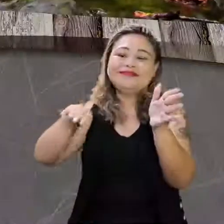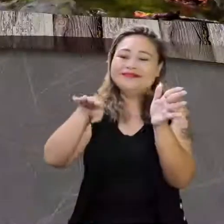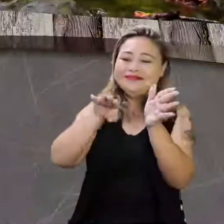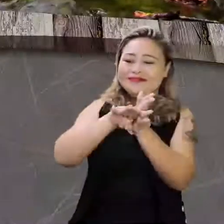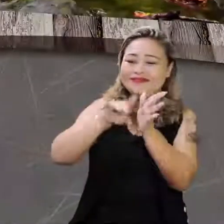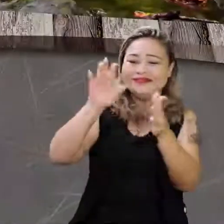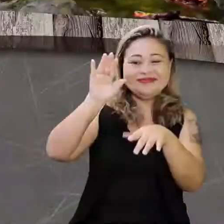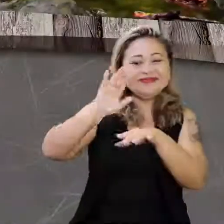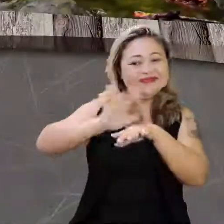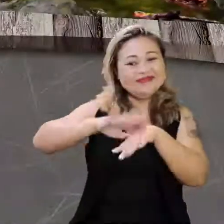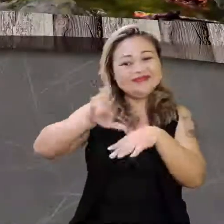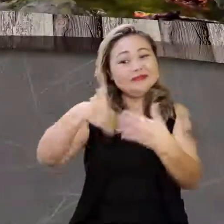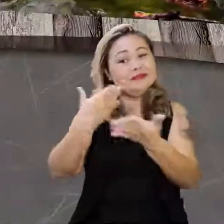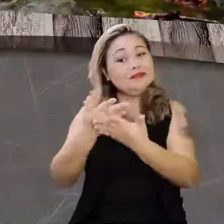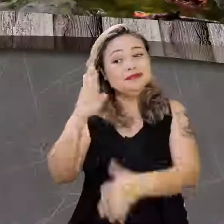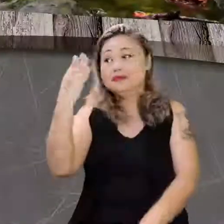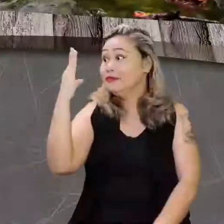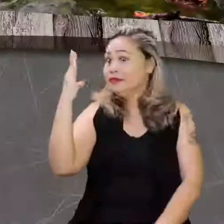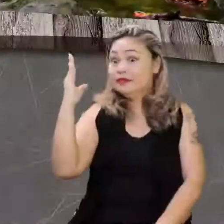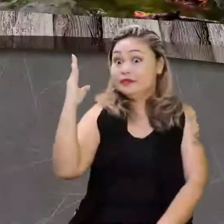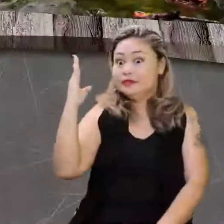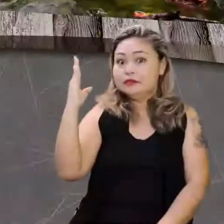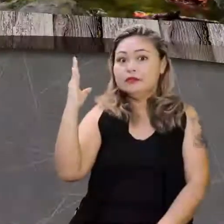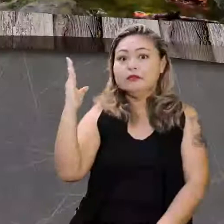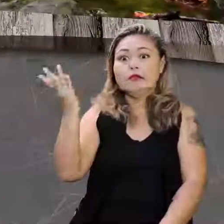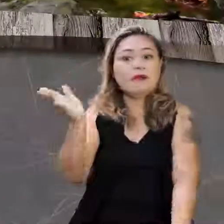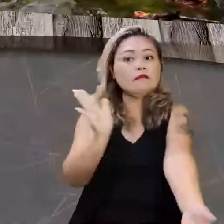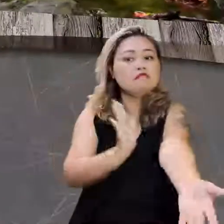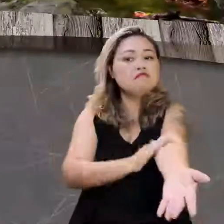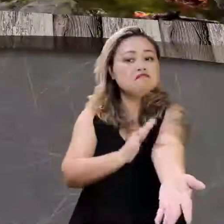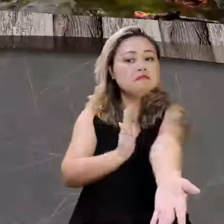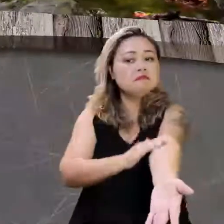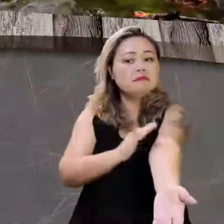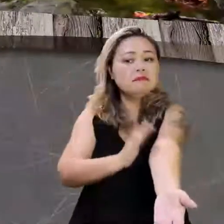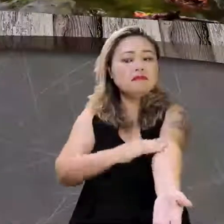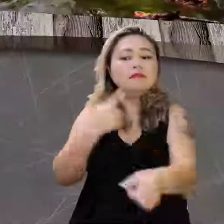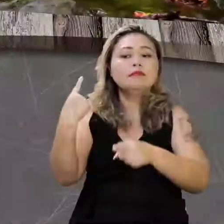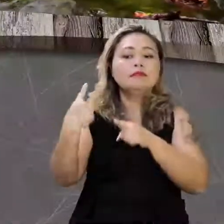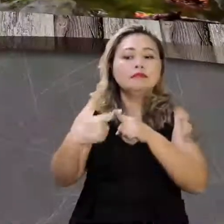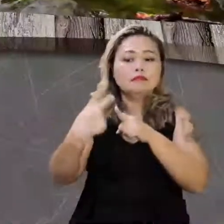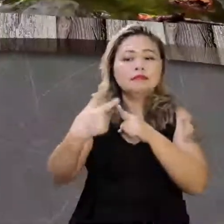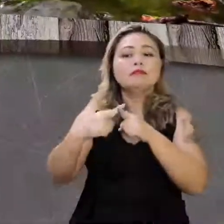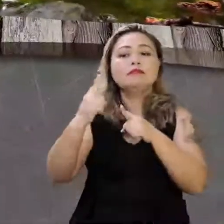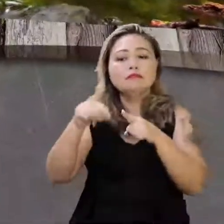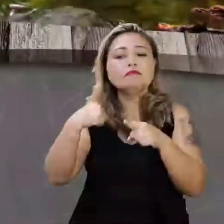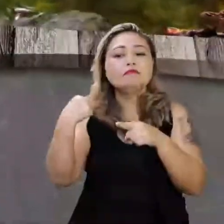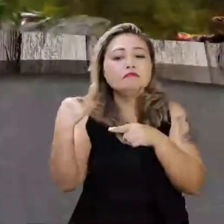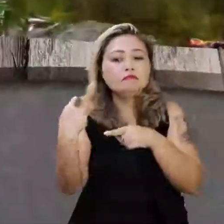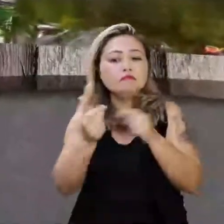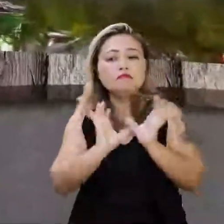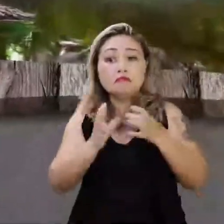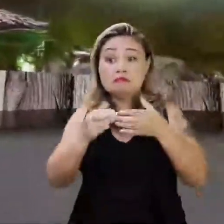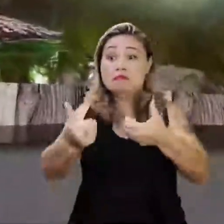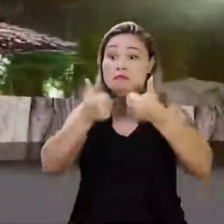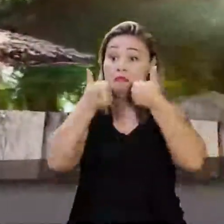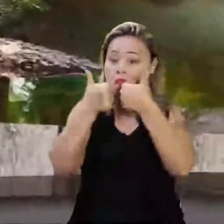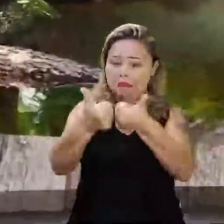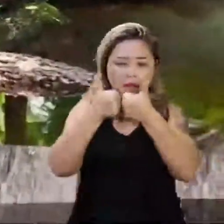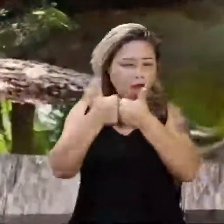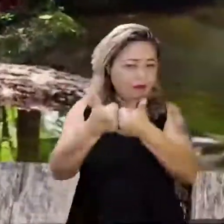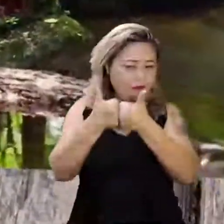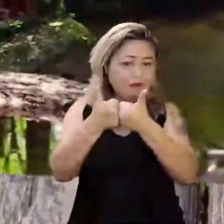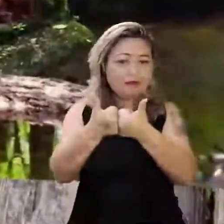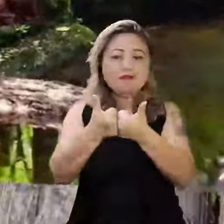chegando mais uma aula de biologia na veia. Porque nós somos assim, nós somos do grupo bom,